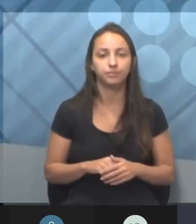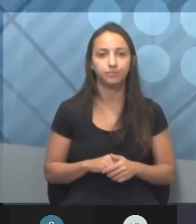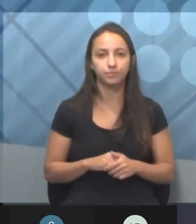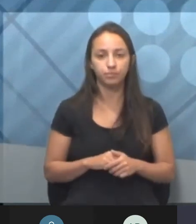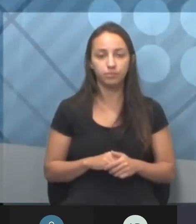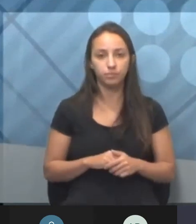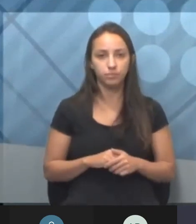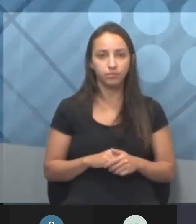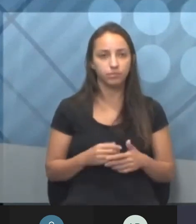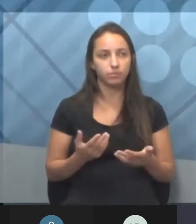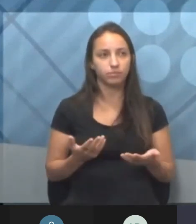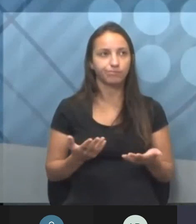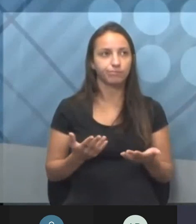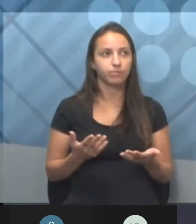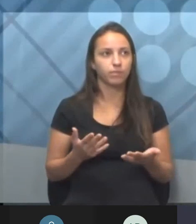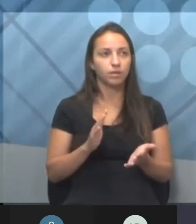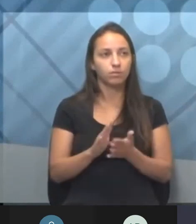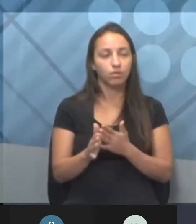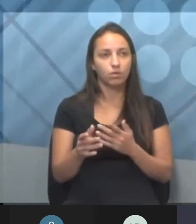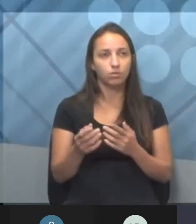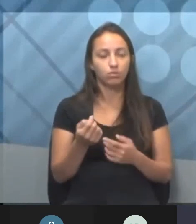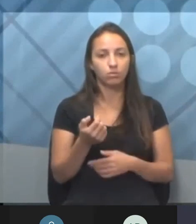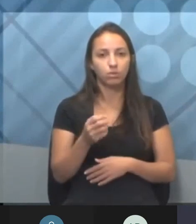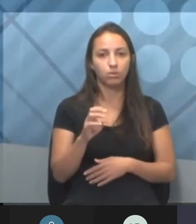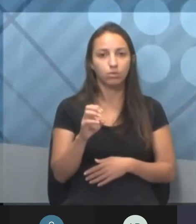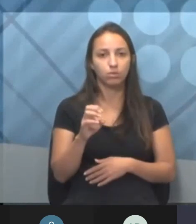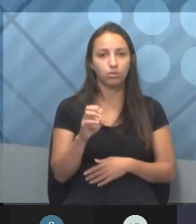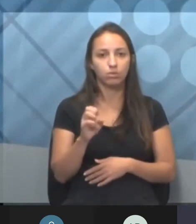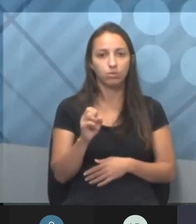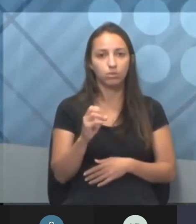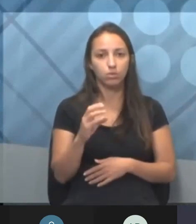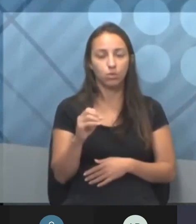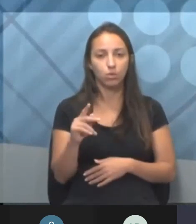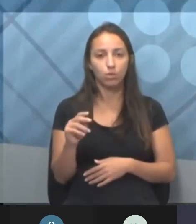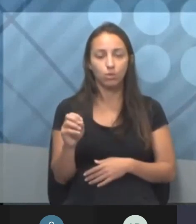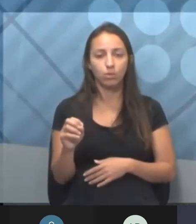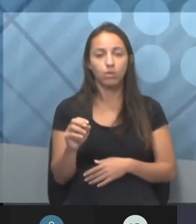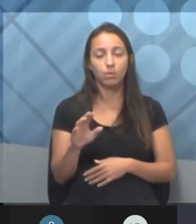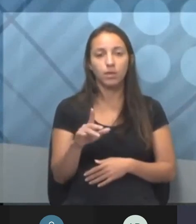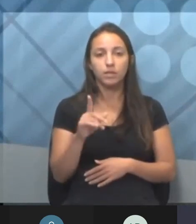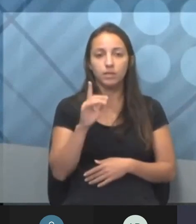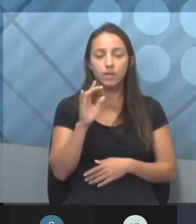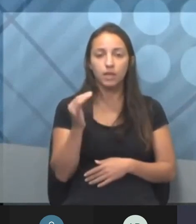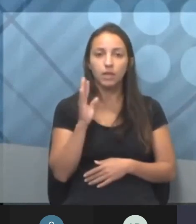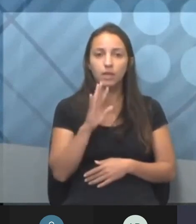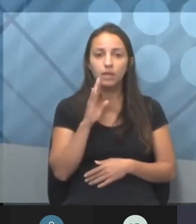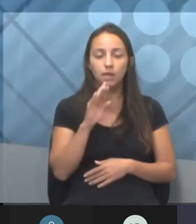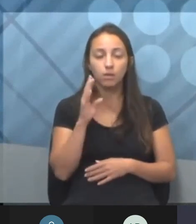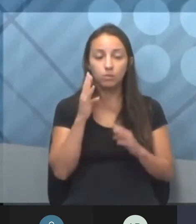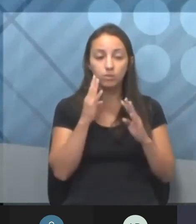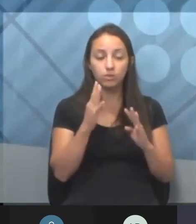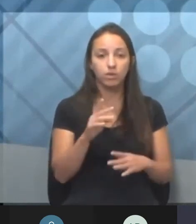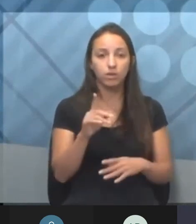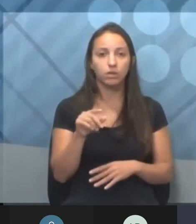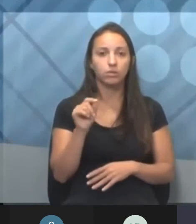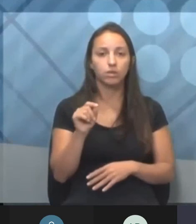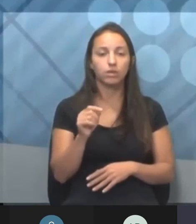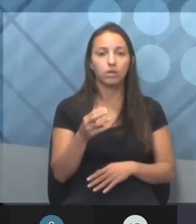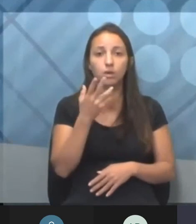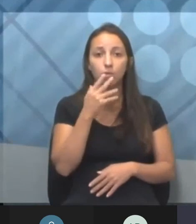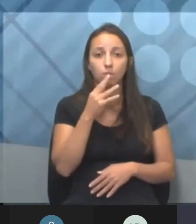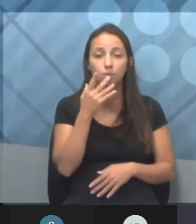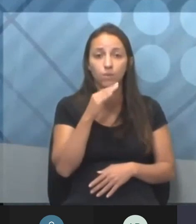que foge um pouco o escopo desta aula, mas que é bastante bacana. O que a gente observa muito em termos de